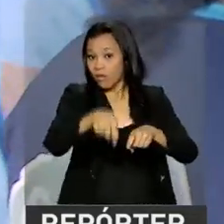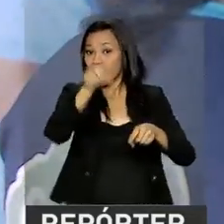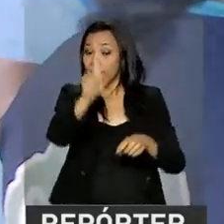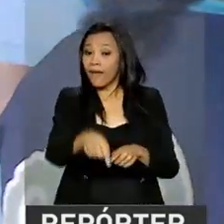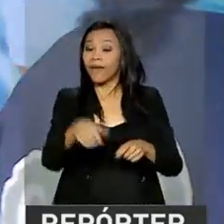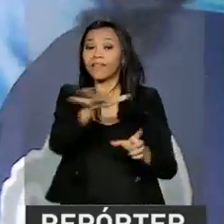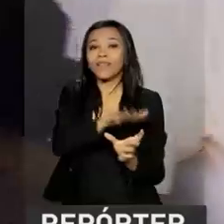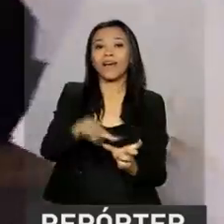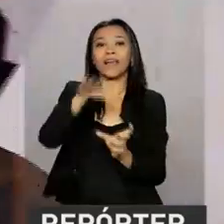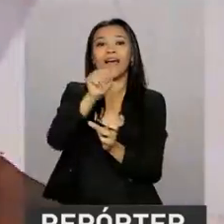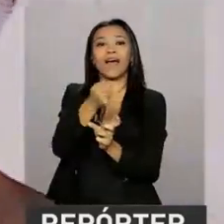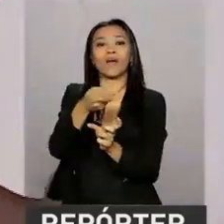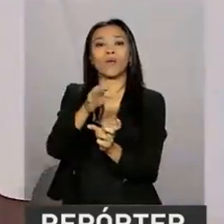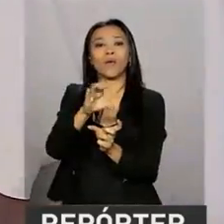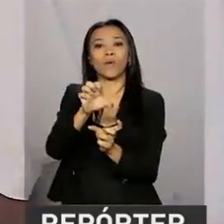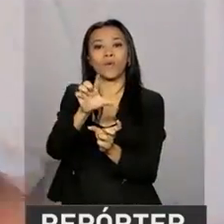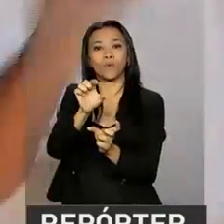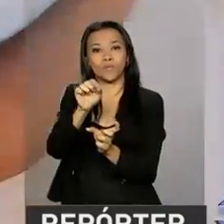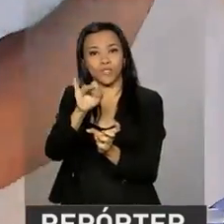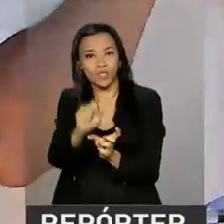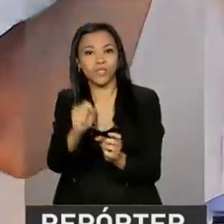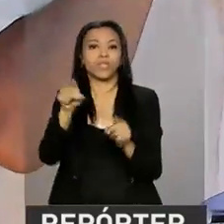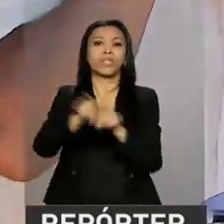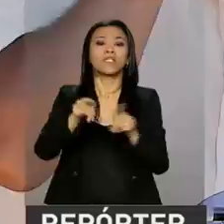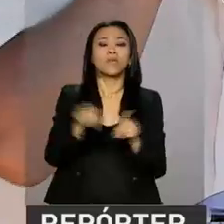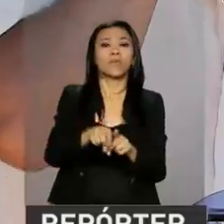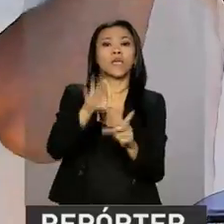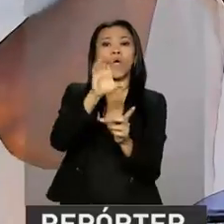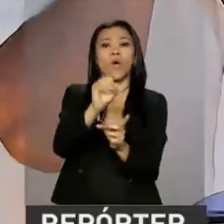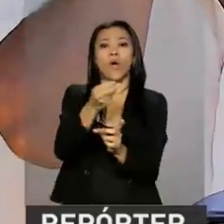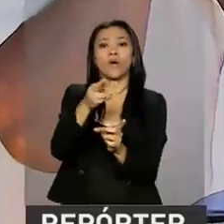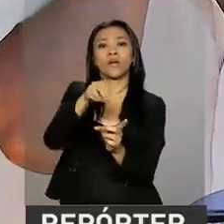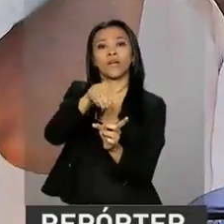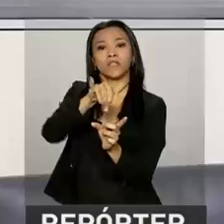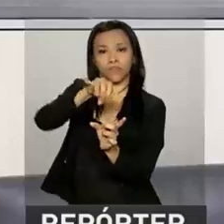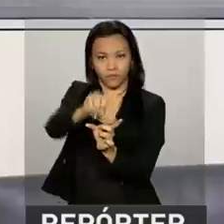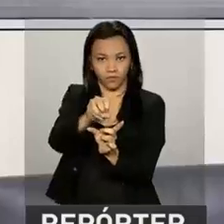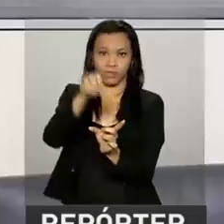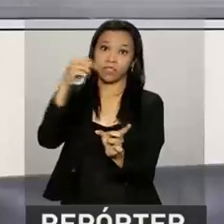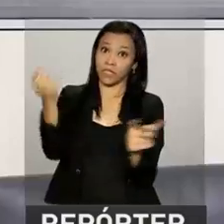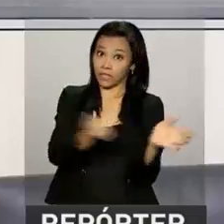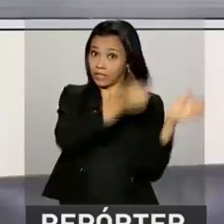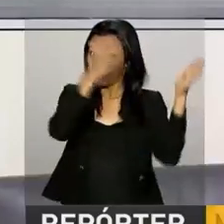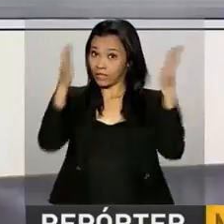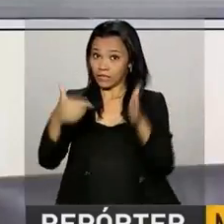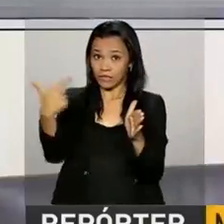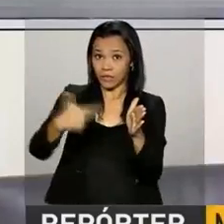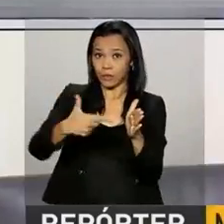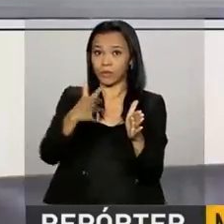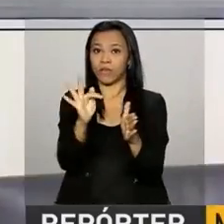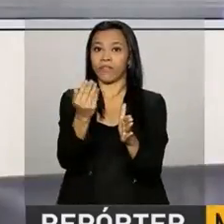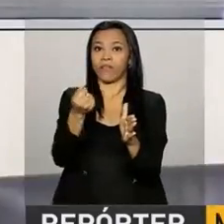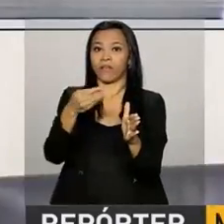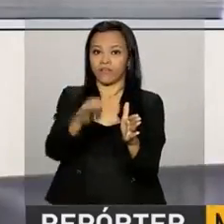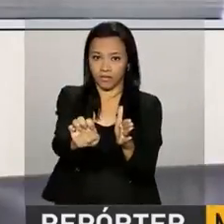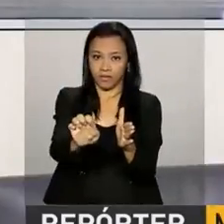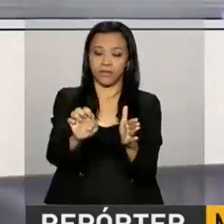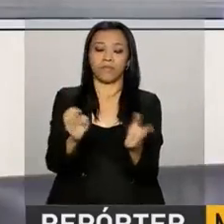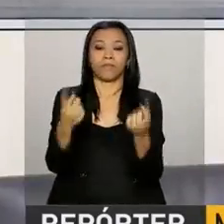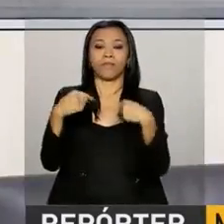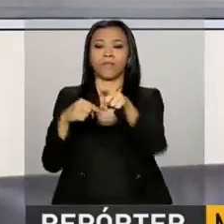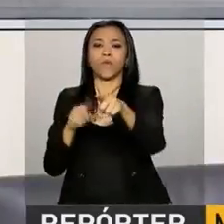produção orgânica que começou em 2013 e já está na sua segunda fase levar o conhecimento levar o